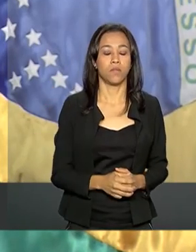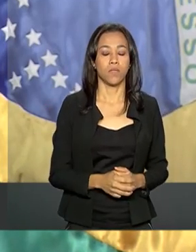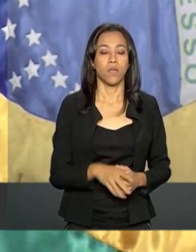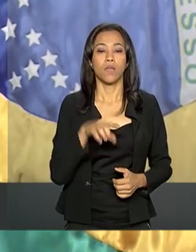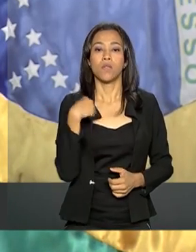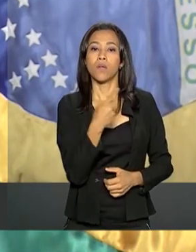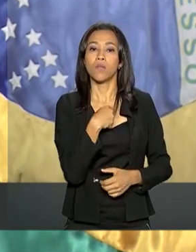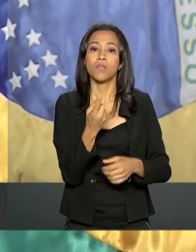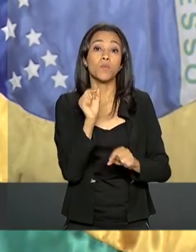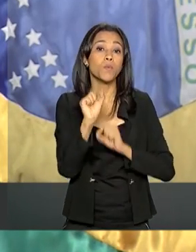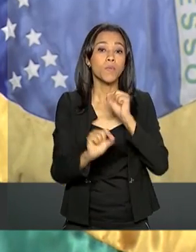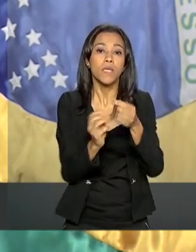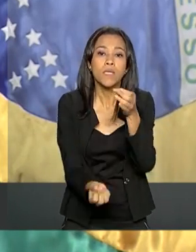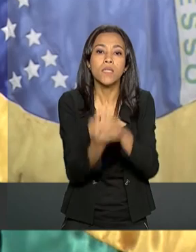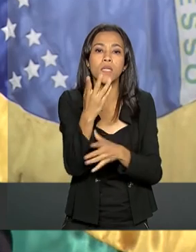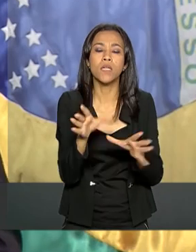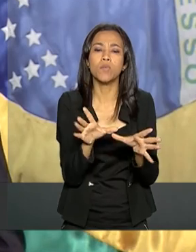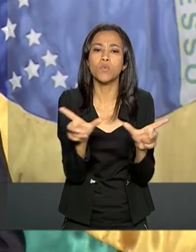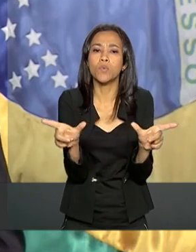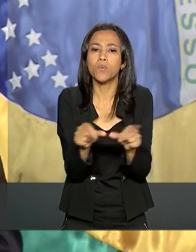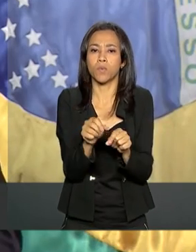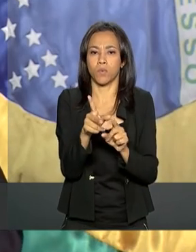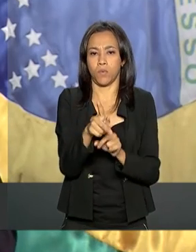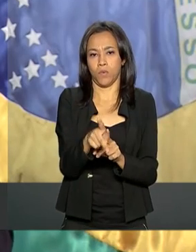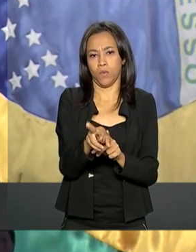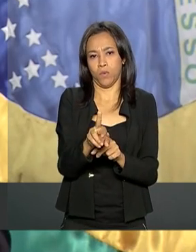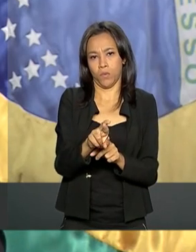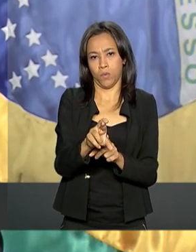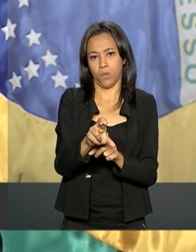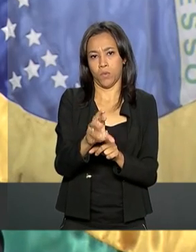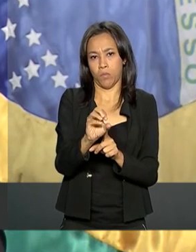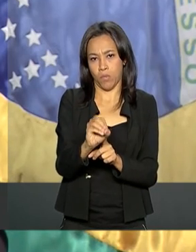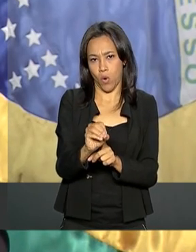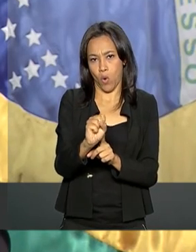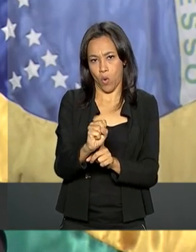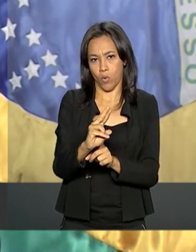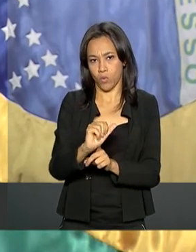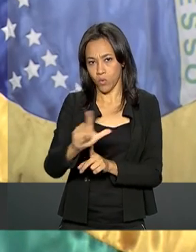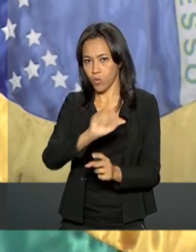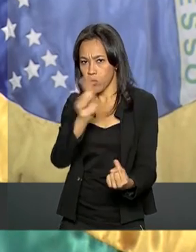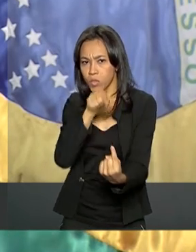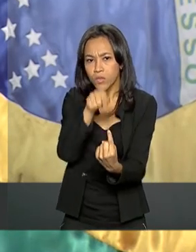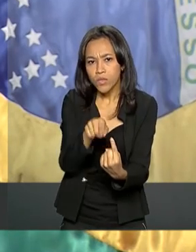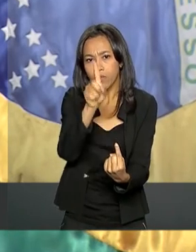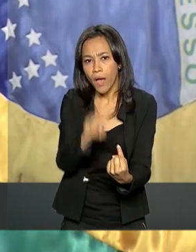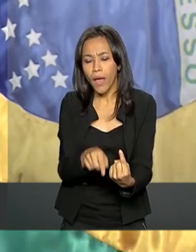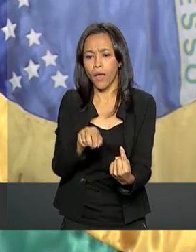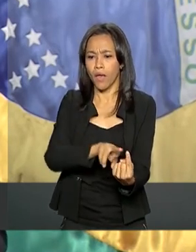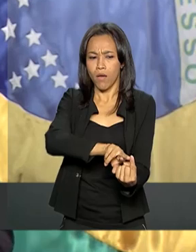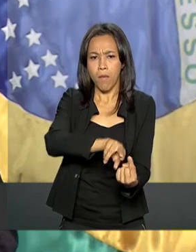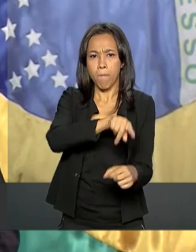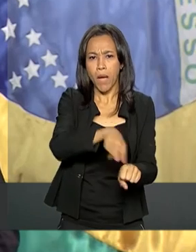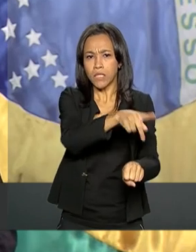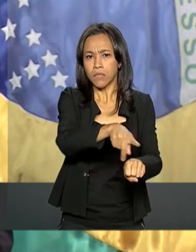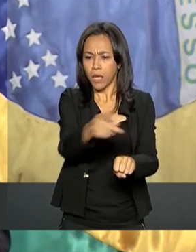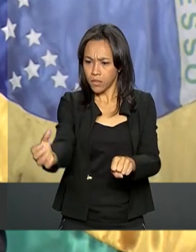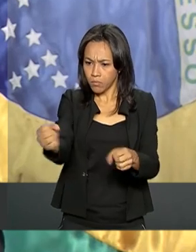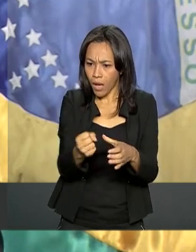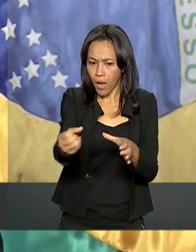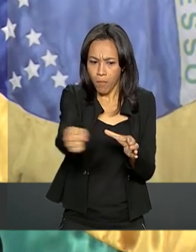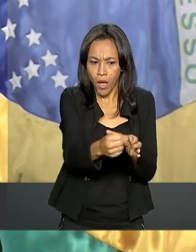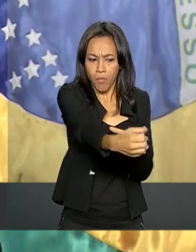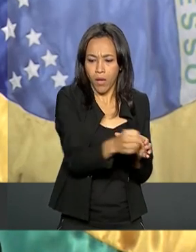criamos, na verdade, o PROSUL, que visa juntar um número considerável de países aqui